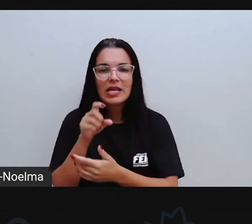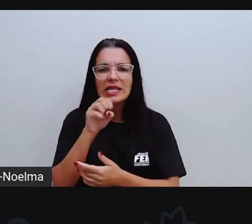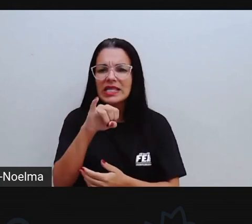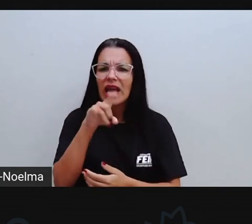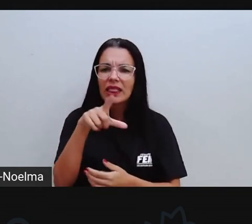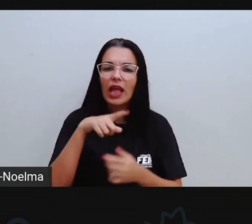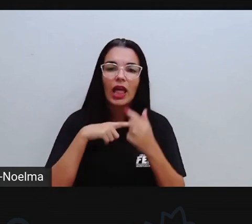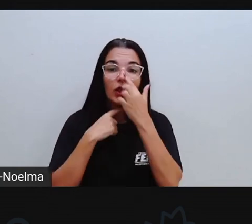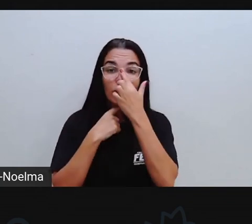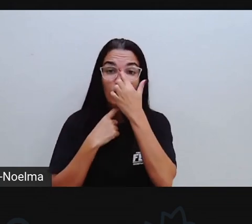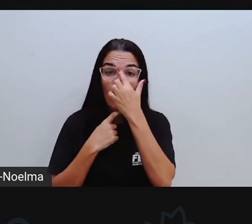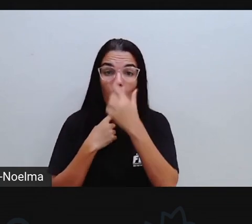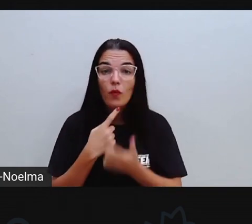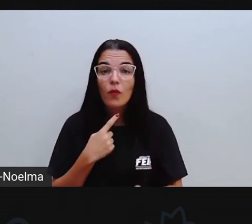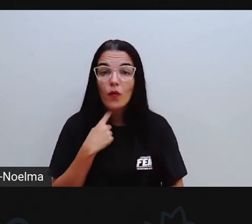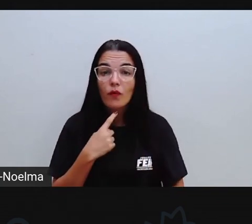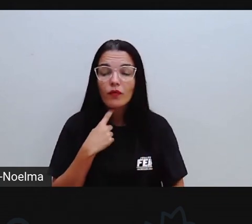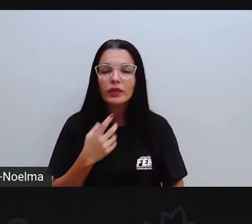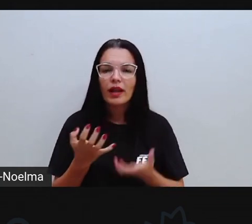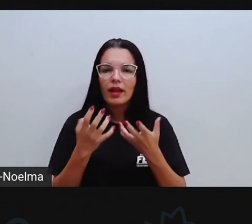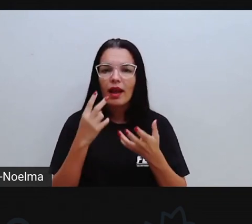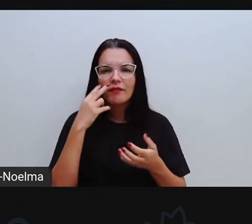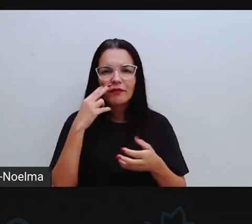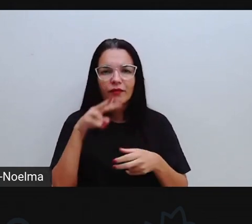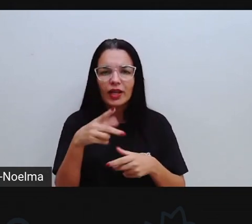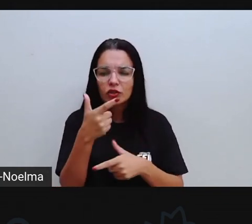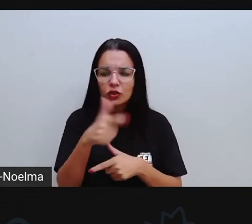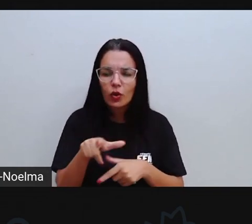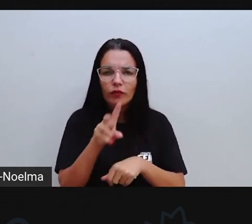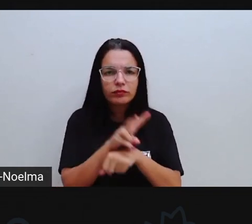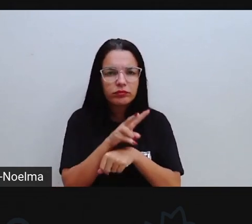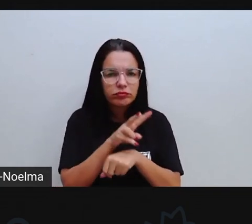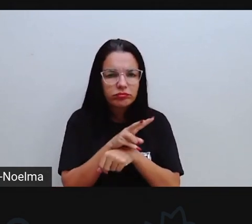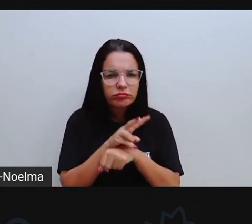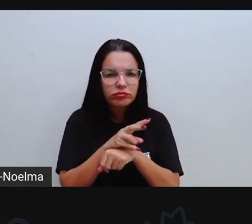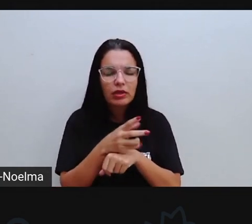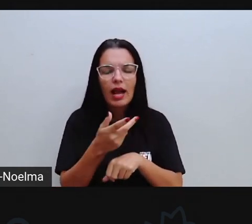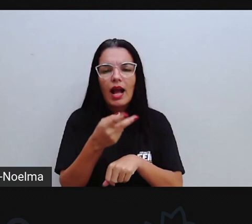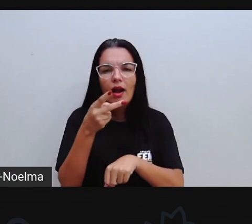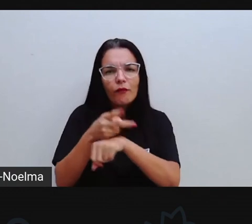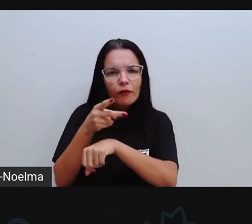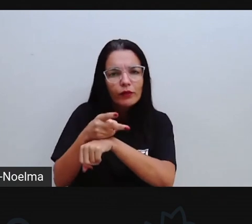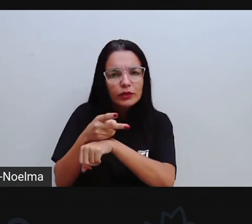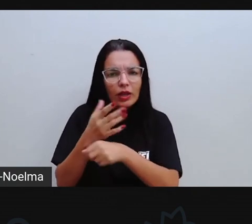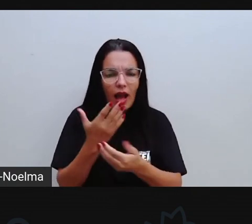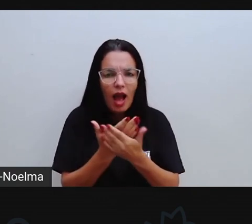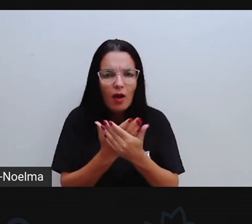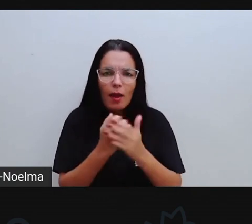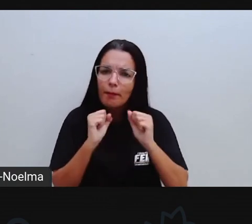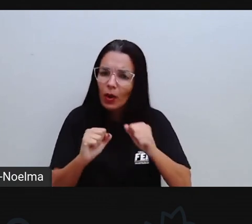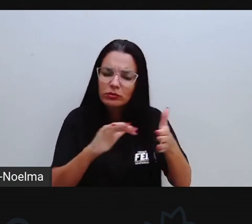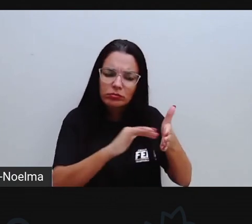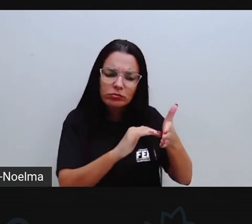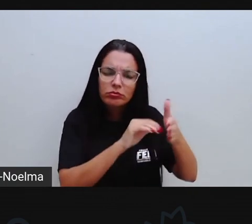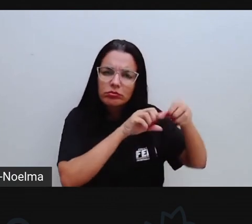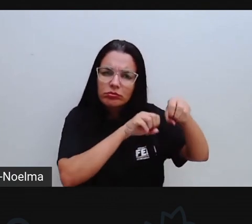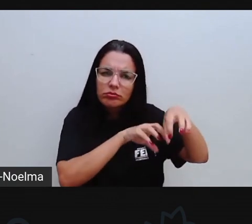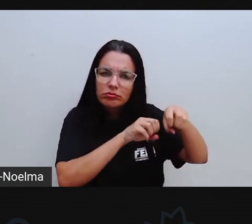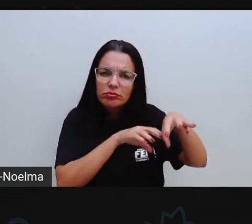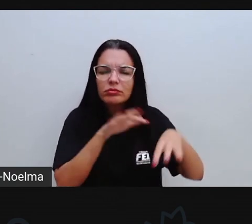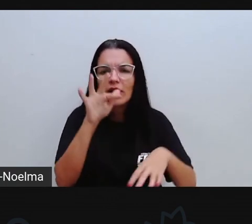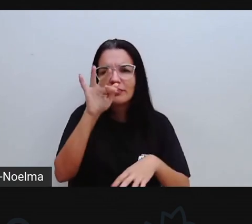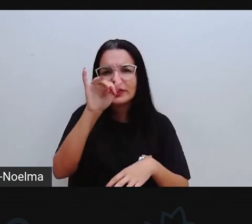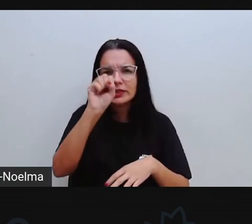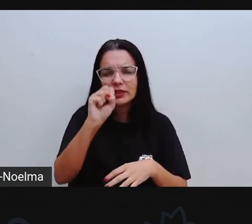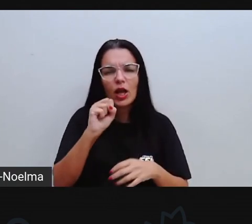qualquer dúvida, quer assistir essa aula novamente, vocês podem estar entrando lá no nosso canal da Seduc de Feira de Santana e acessar essa aula, certo?